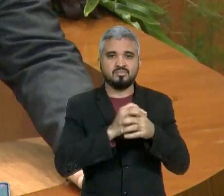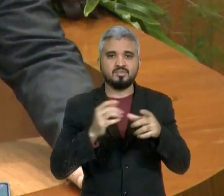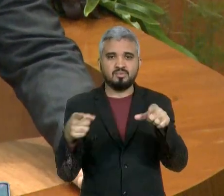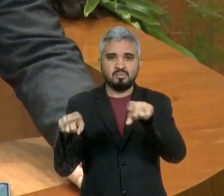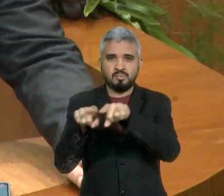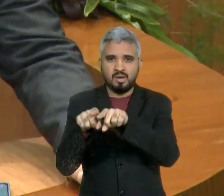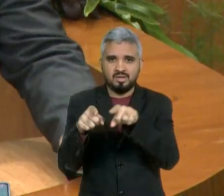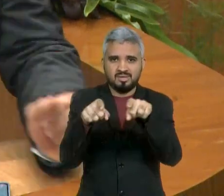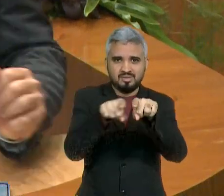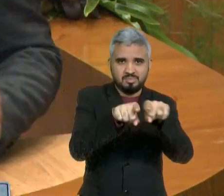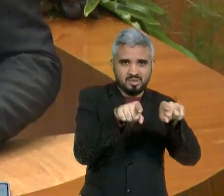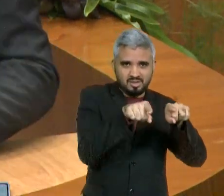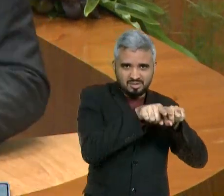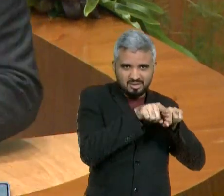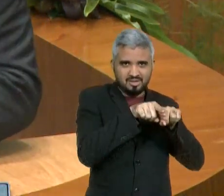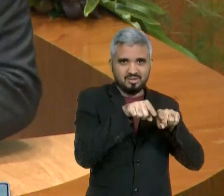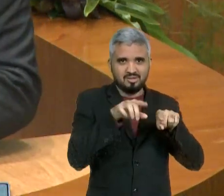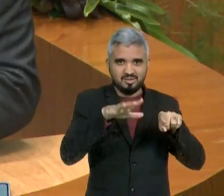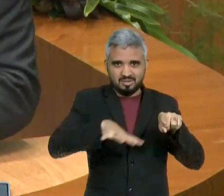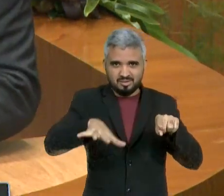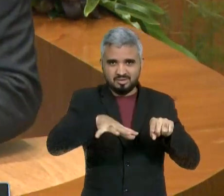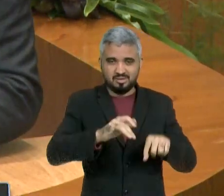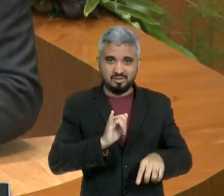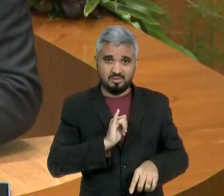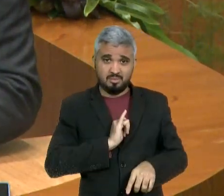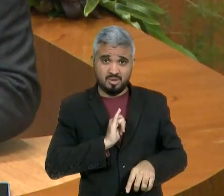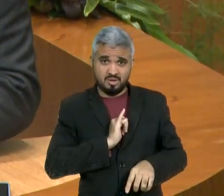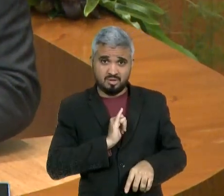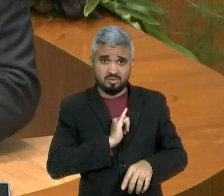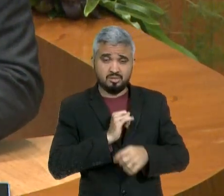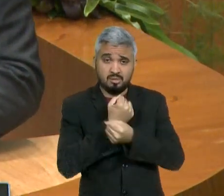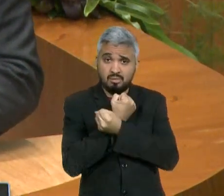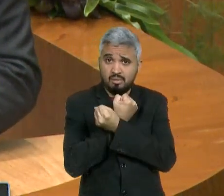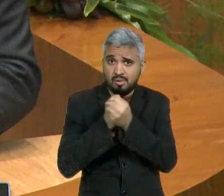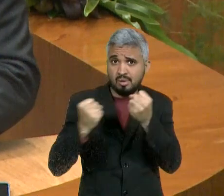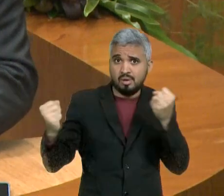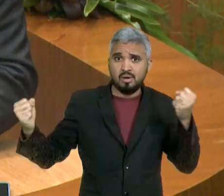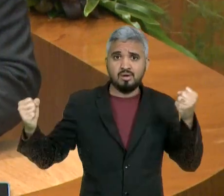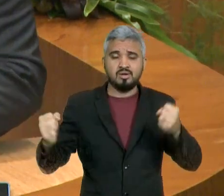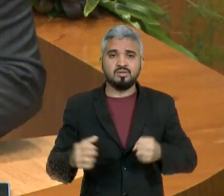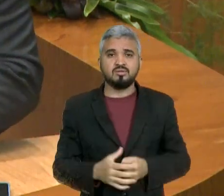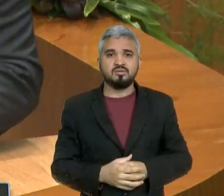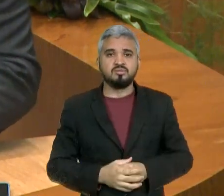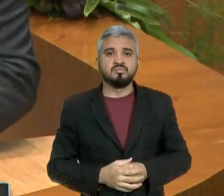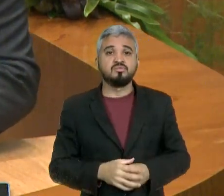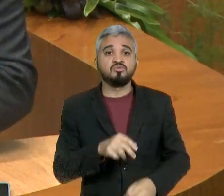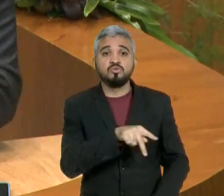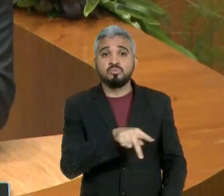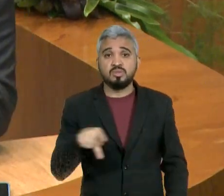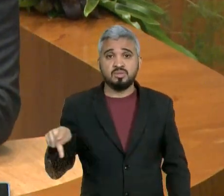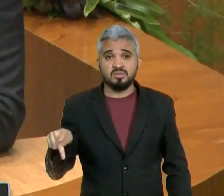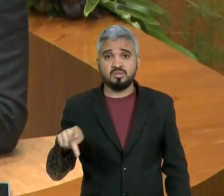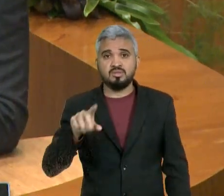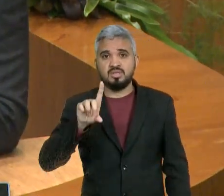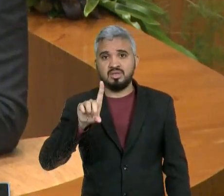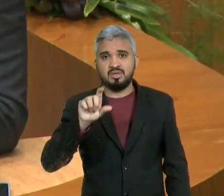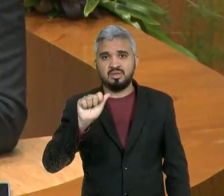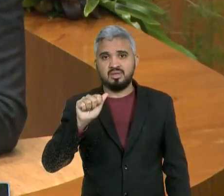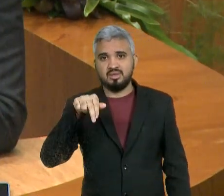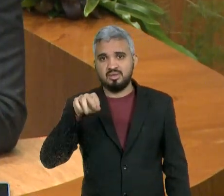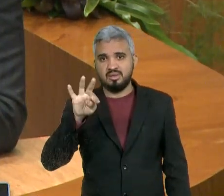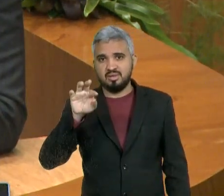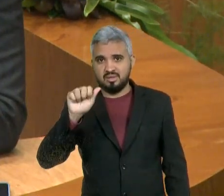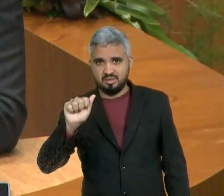locais, pela movimentação e pelo tamanho do evento. O nosso presidente, o seu Danda, ele, Afonso